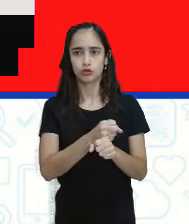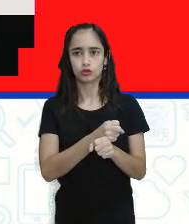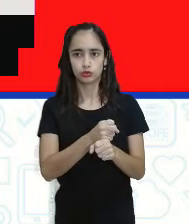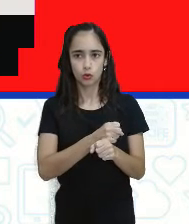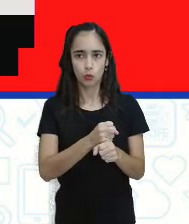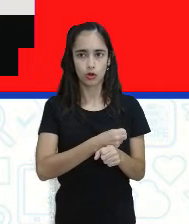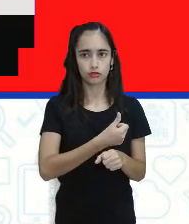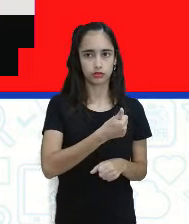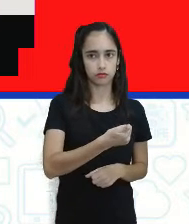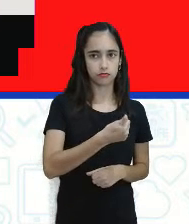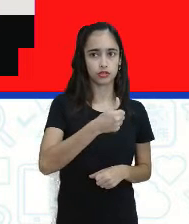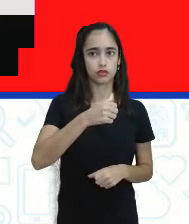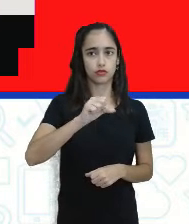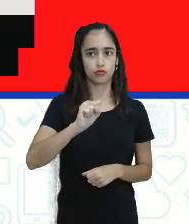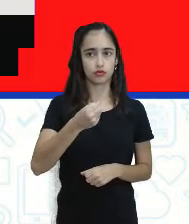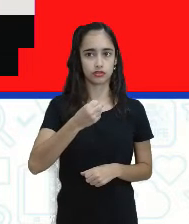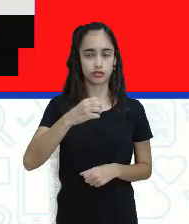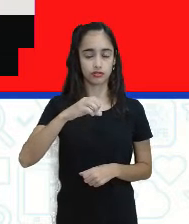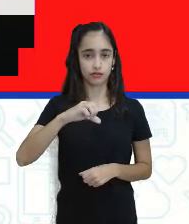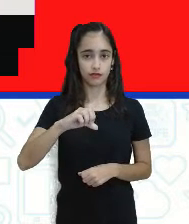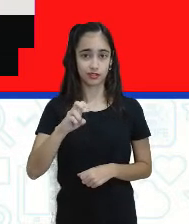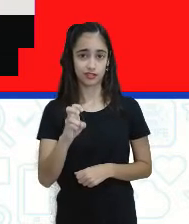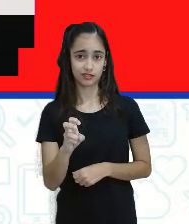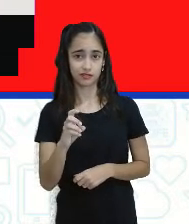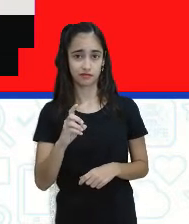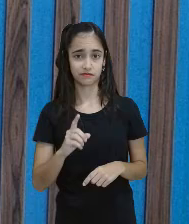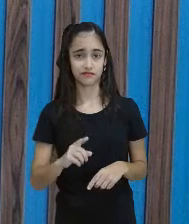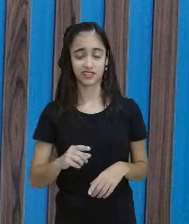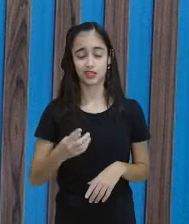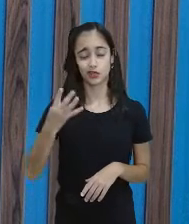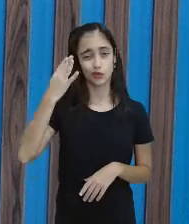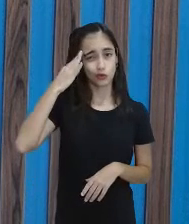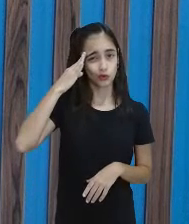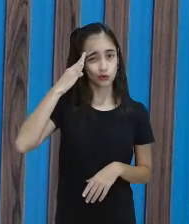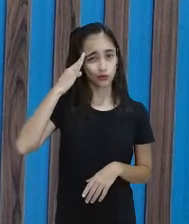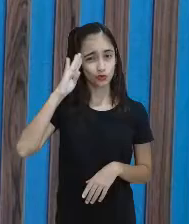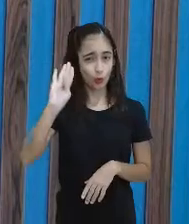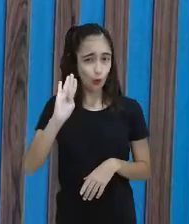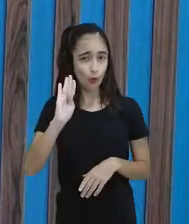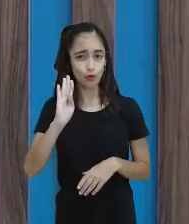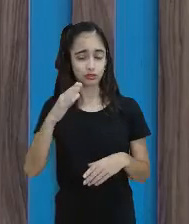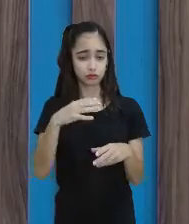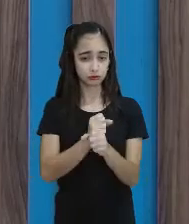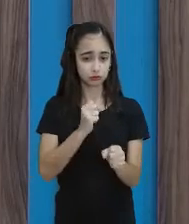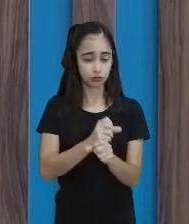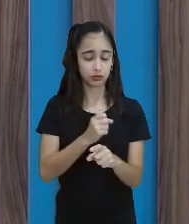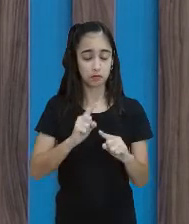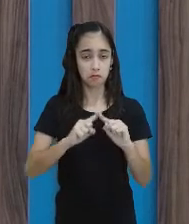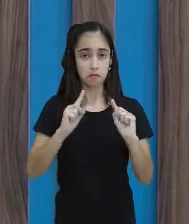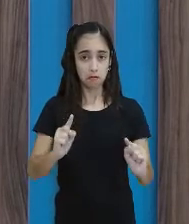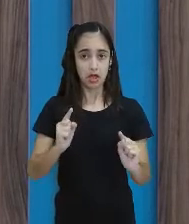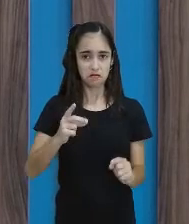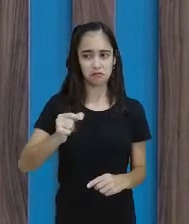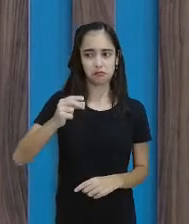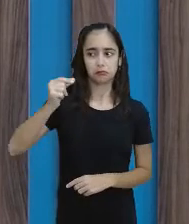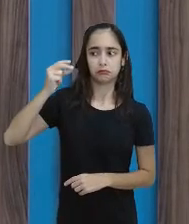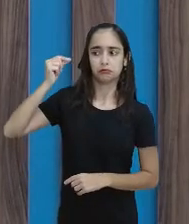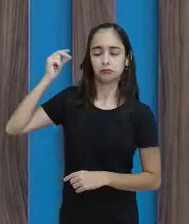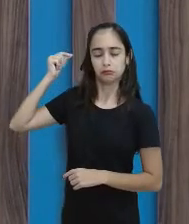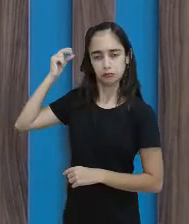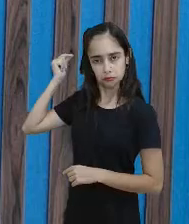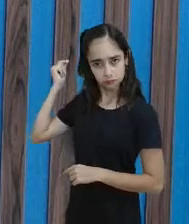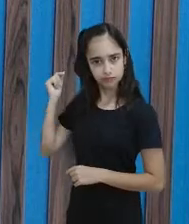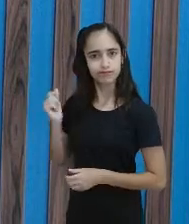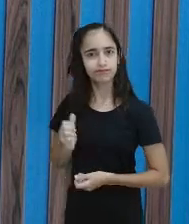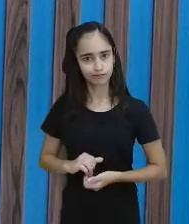1895. Não vou saber fazer as contas não agora, mas faz tempo, viu? Olha o tempinho aí, né? Faz muito tempo. Então, foi criado